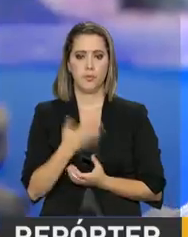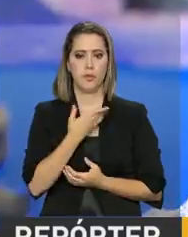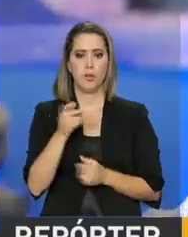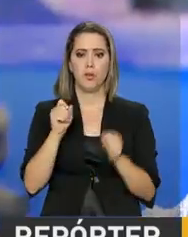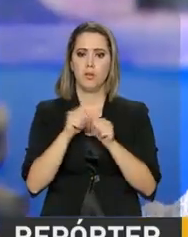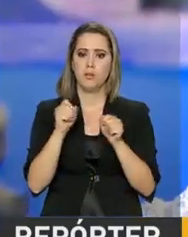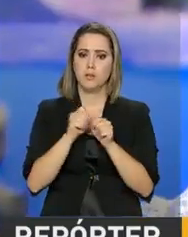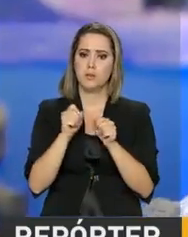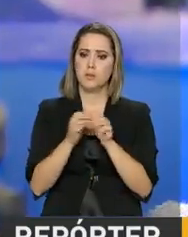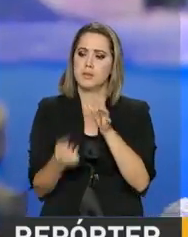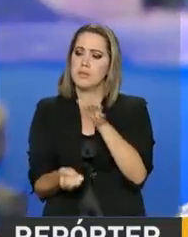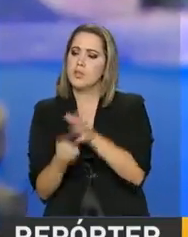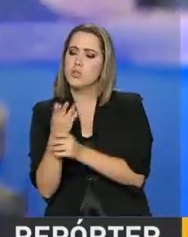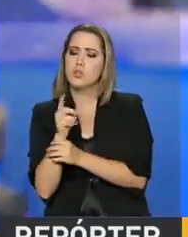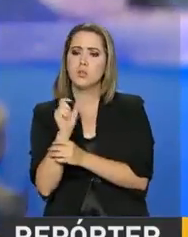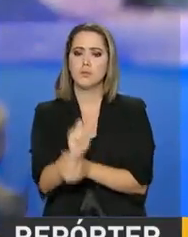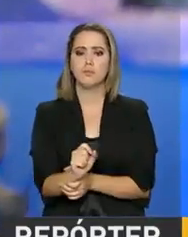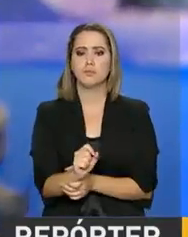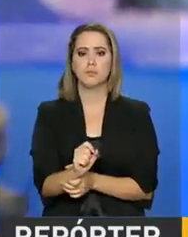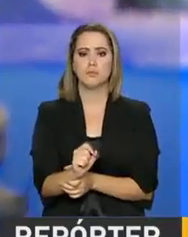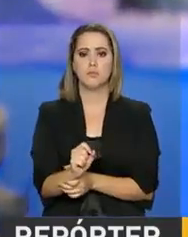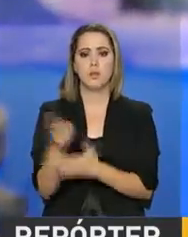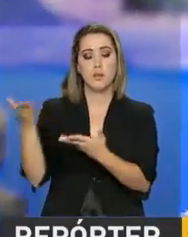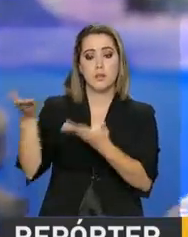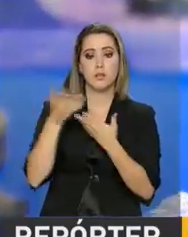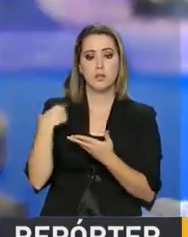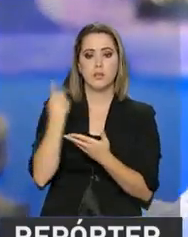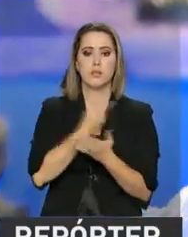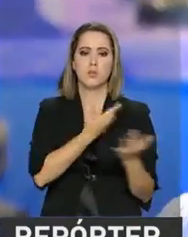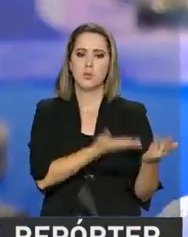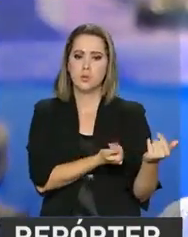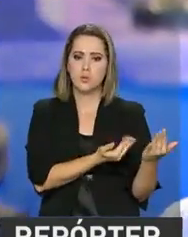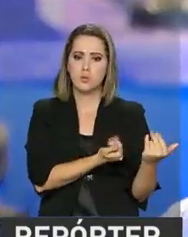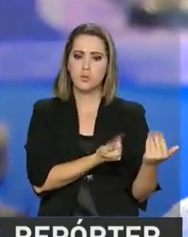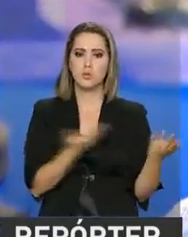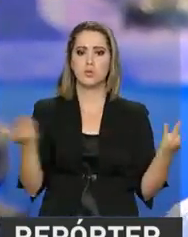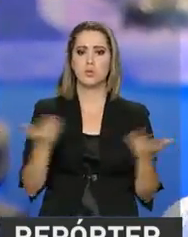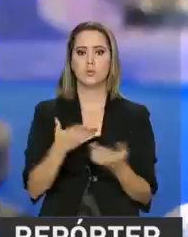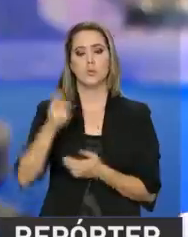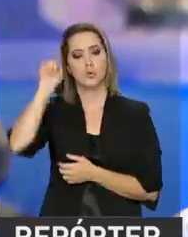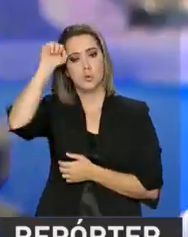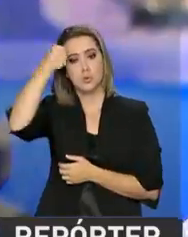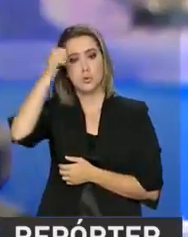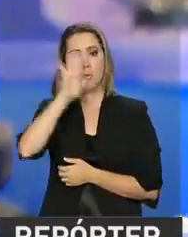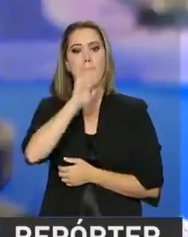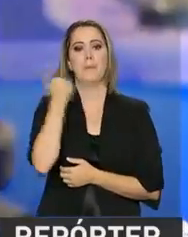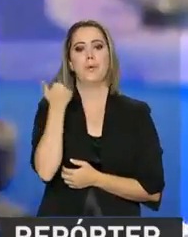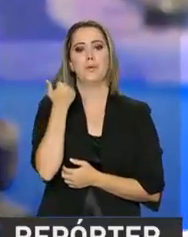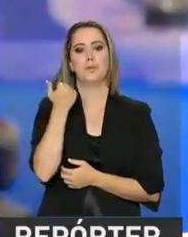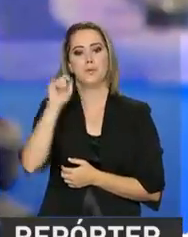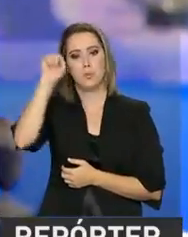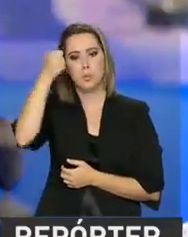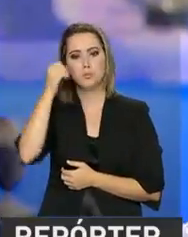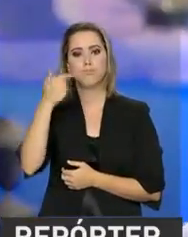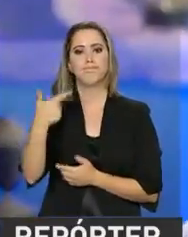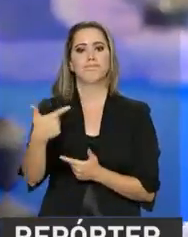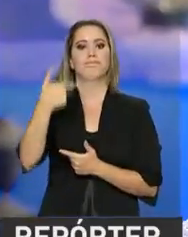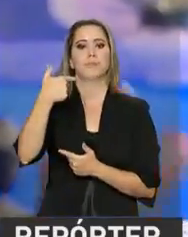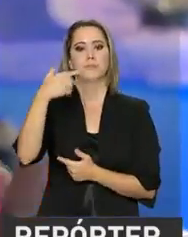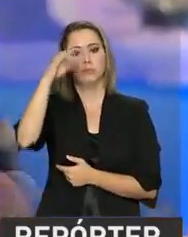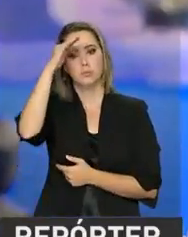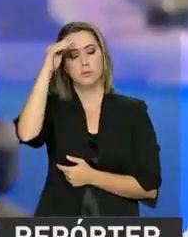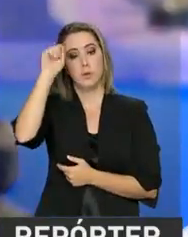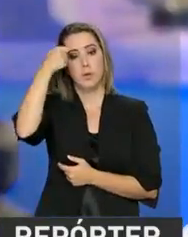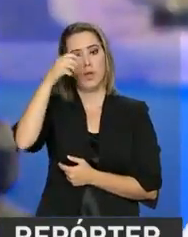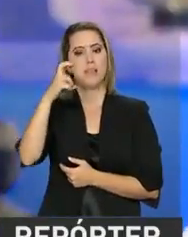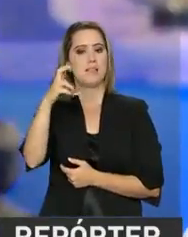de fomento para trazer a nossa juventude, principalmente a juventude negra que está sendo morta. Está sendo assassinada. São